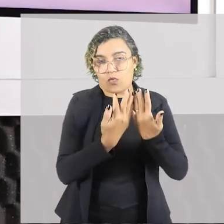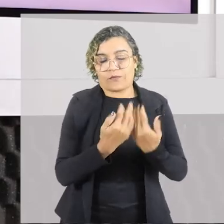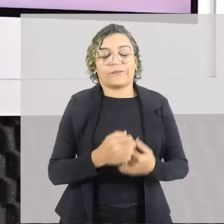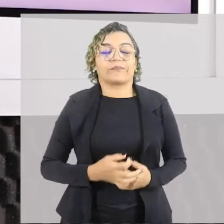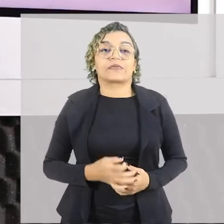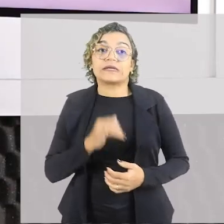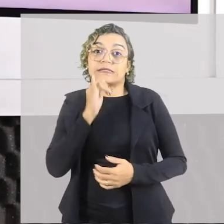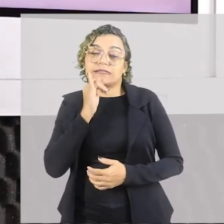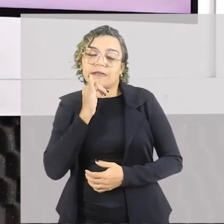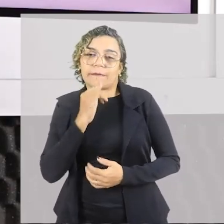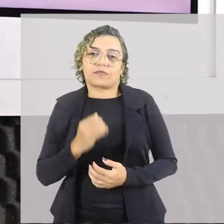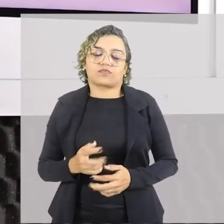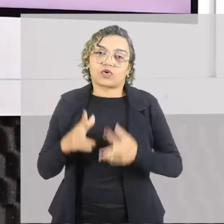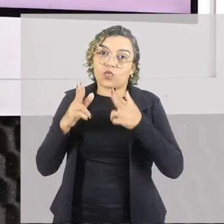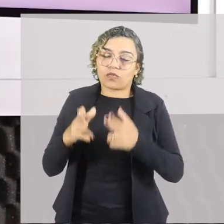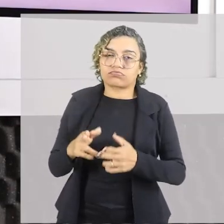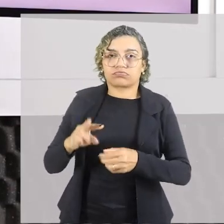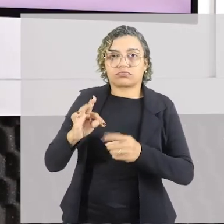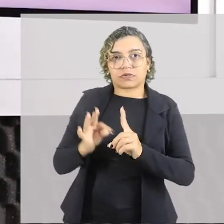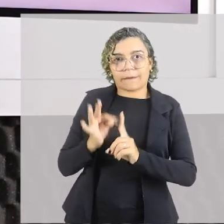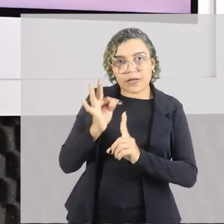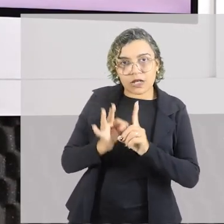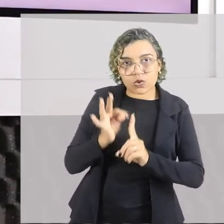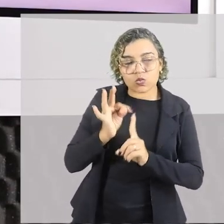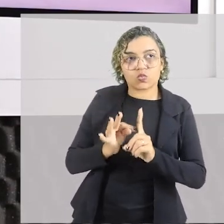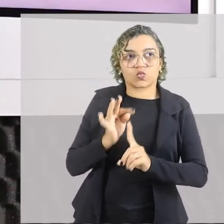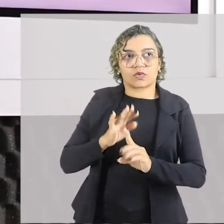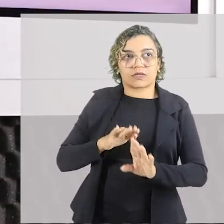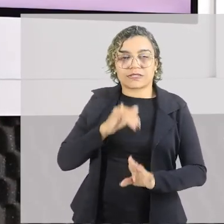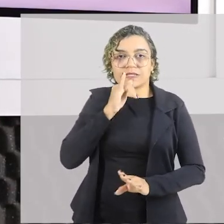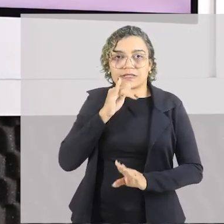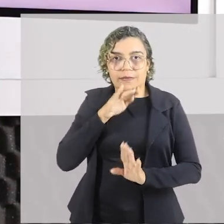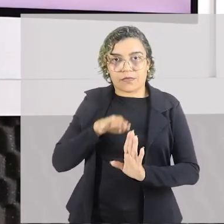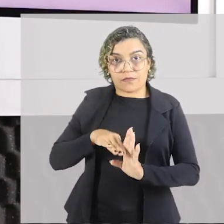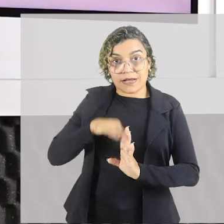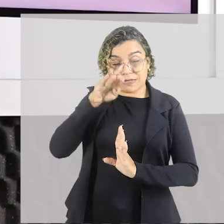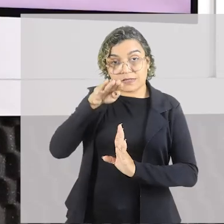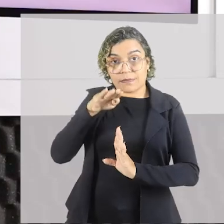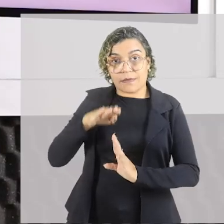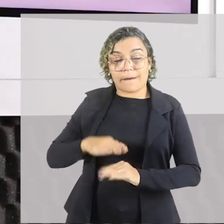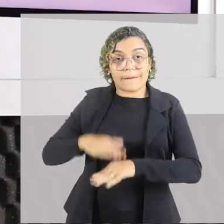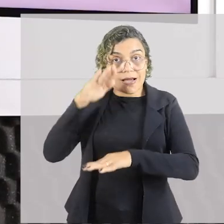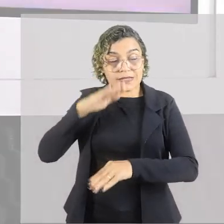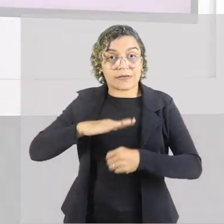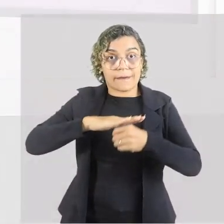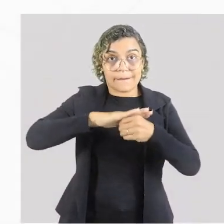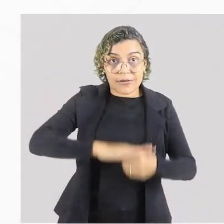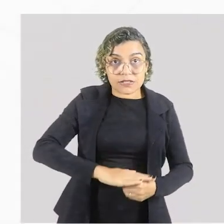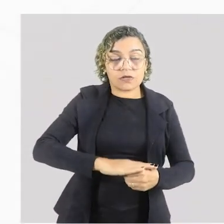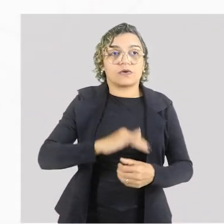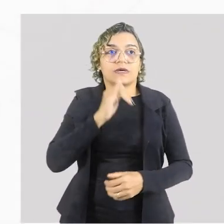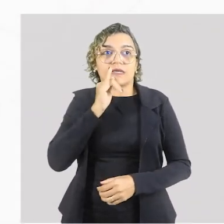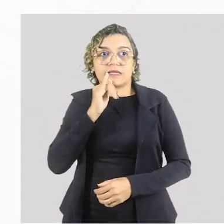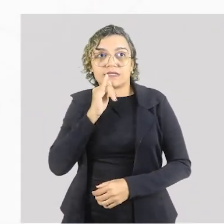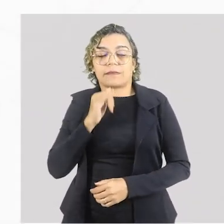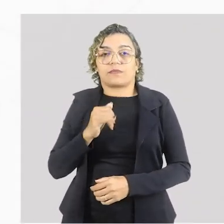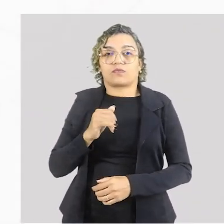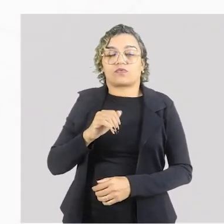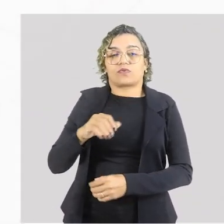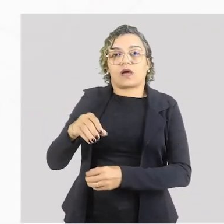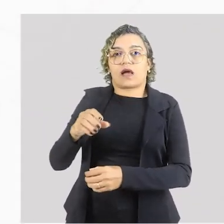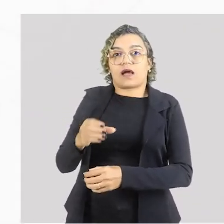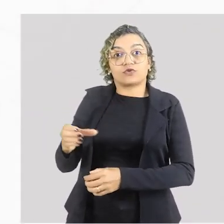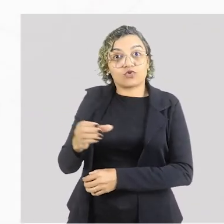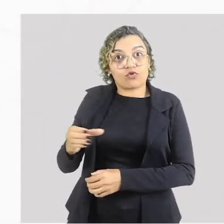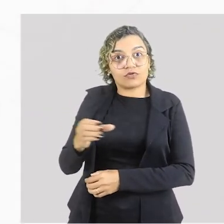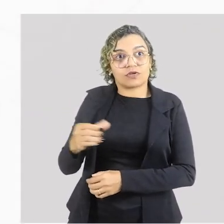Então, para a mesma temperatura, quanto mais acima você tiver, maior a sua pressão. Ó, essa solução 2 é a mais concentrada de todas.